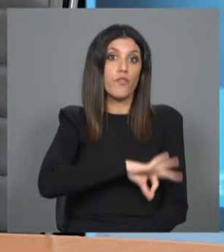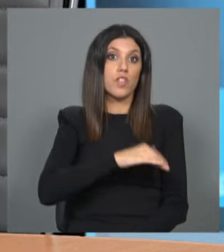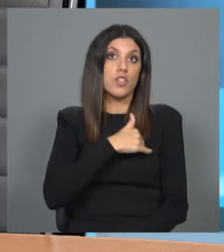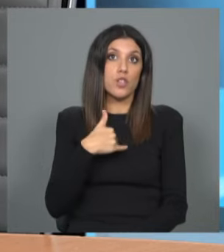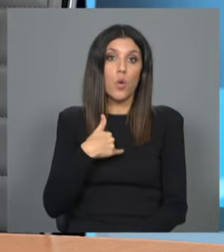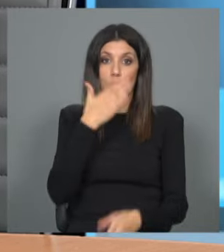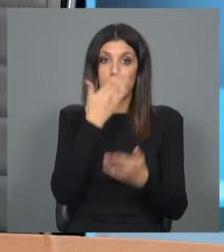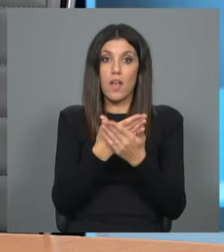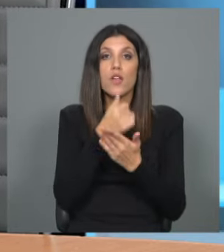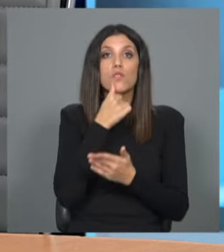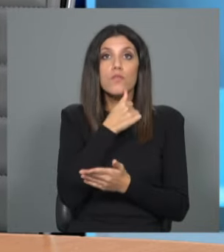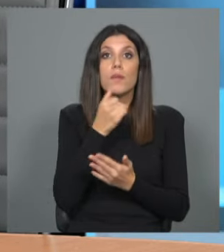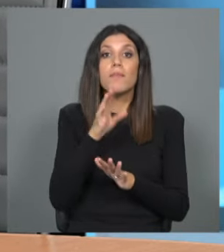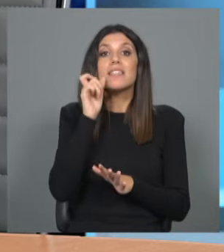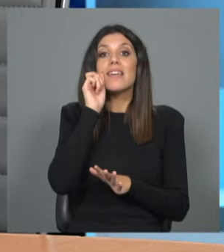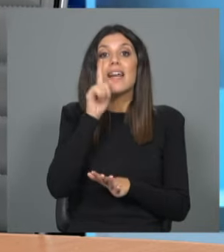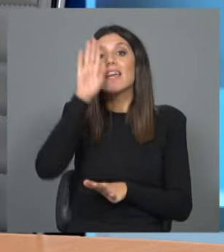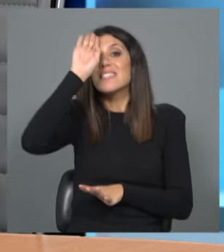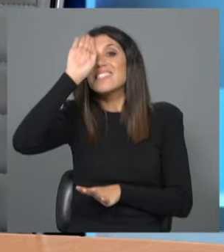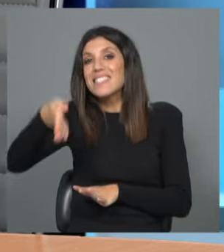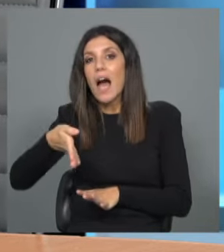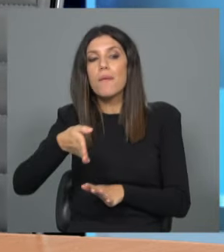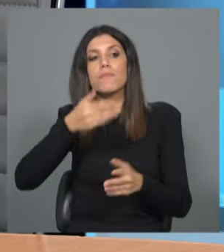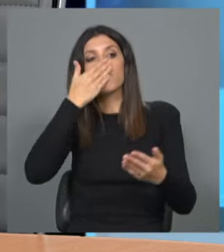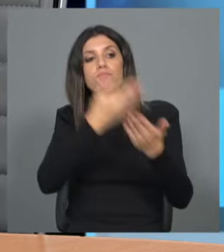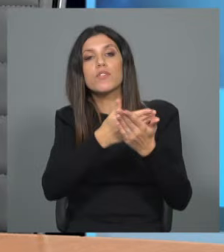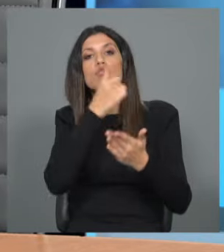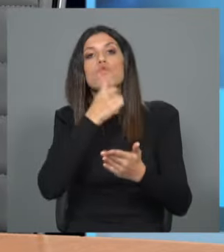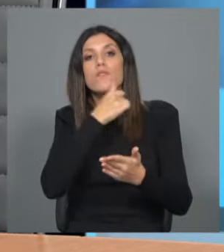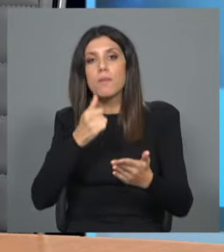tem ferramentas para lidar com este sofrimento consegue dar respostas e